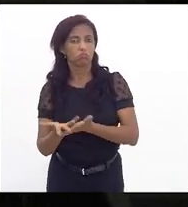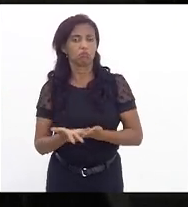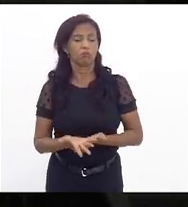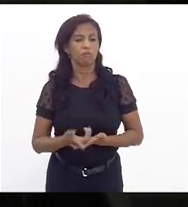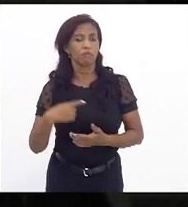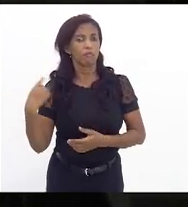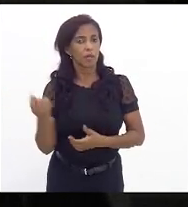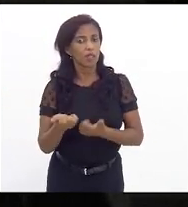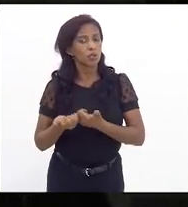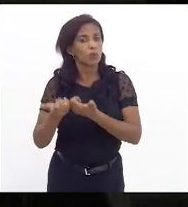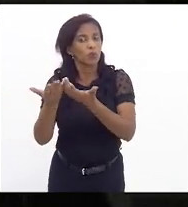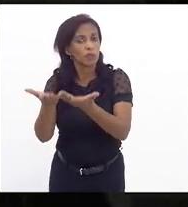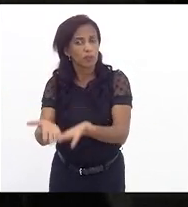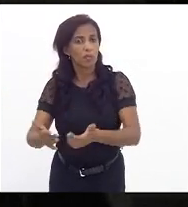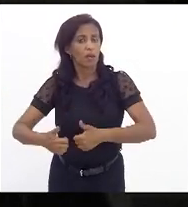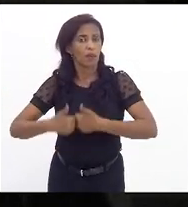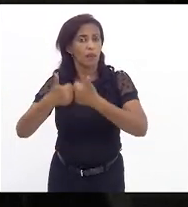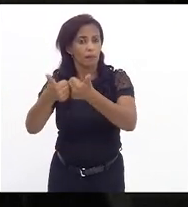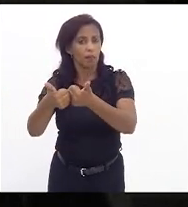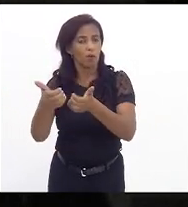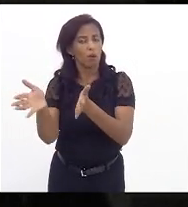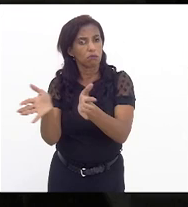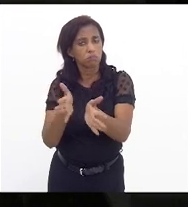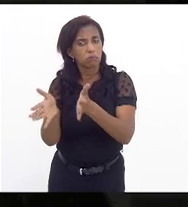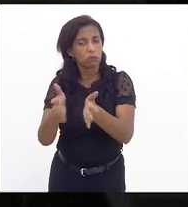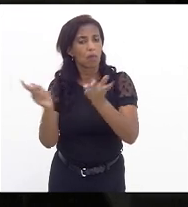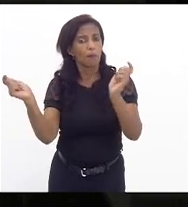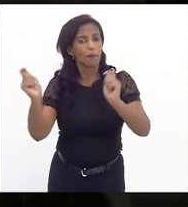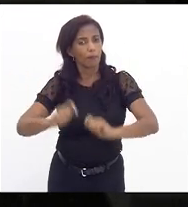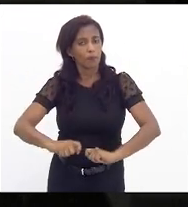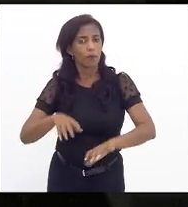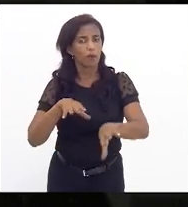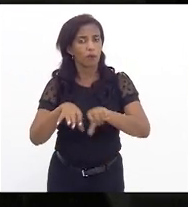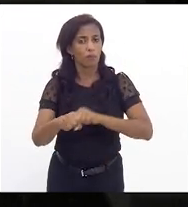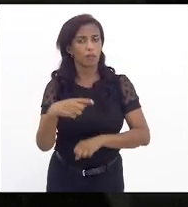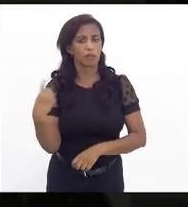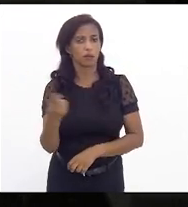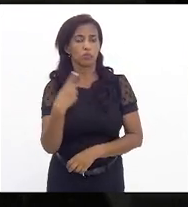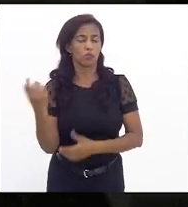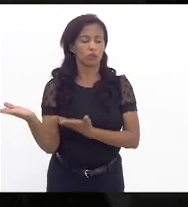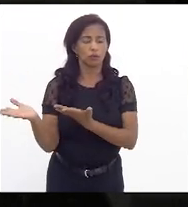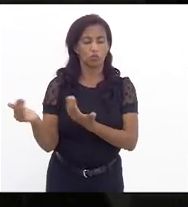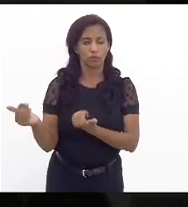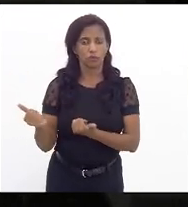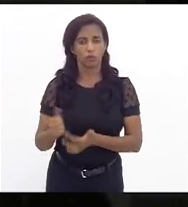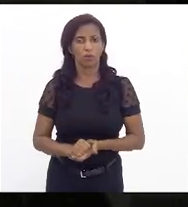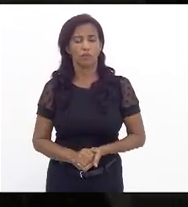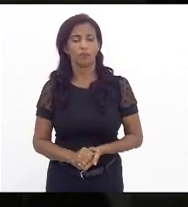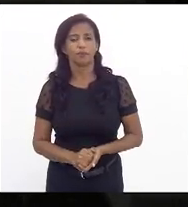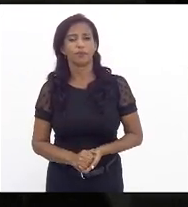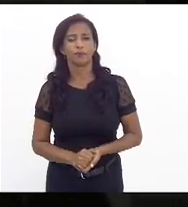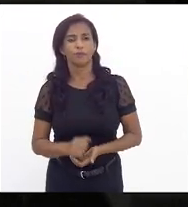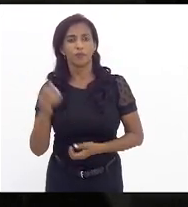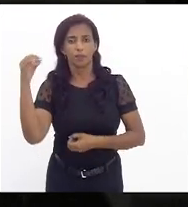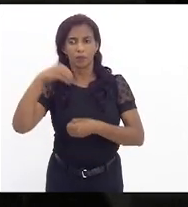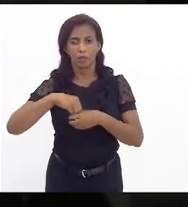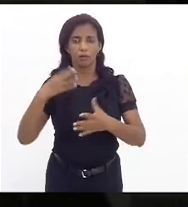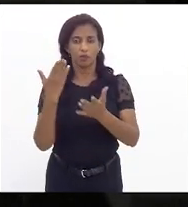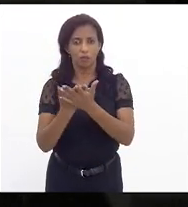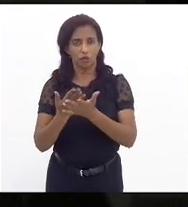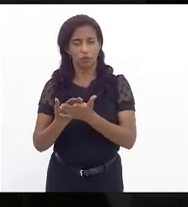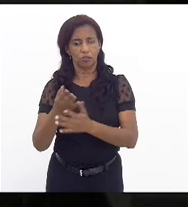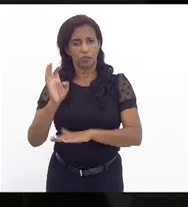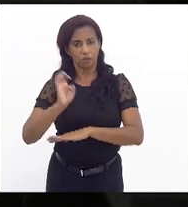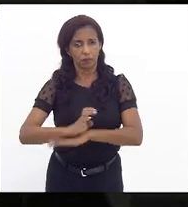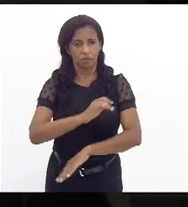gente possa oferecer a melhor alternativa possível à formação dos nossos adolescentes, dos nossos jovens, na Escola Estadual do